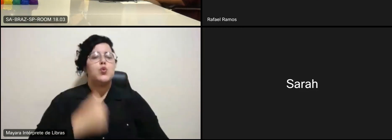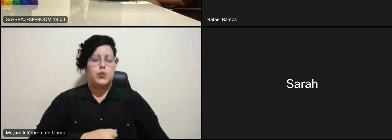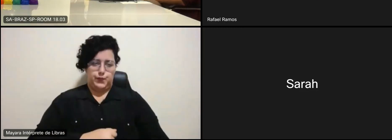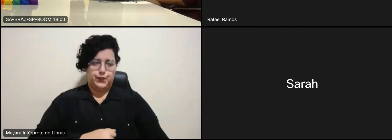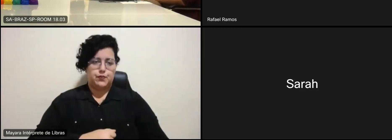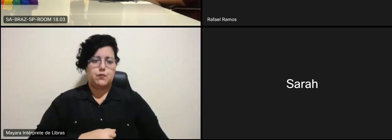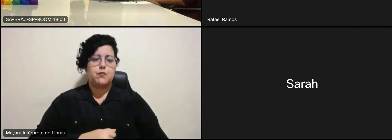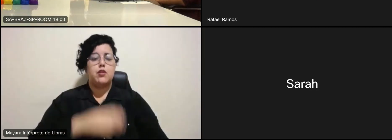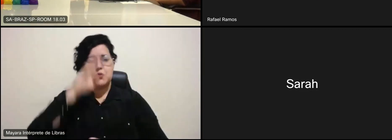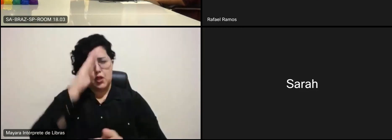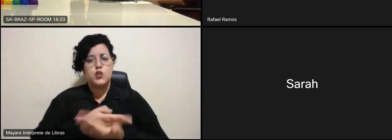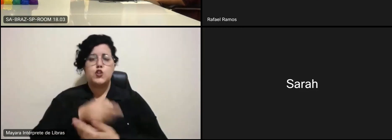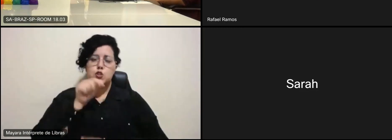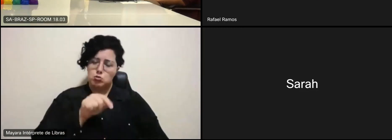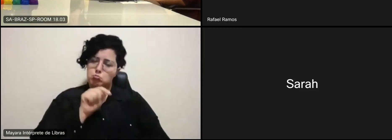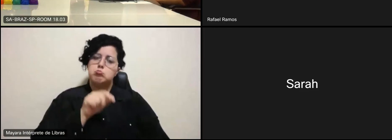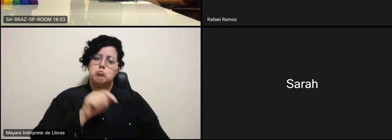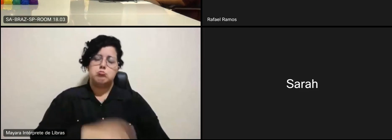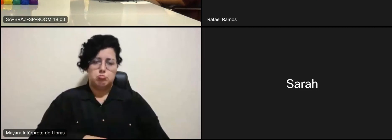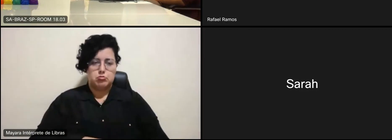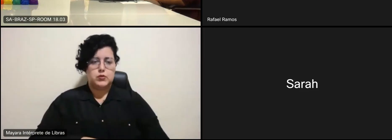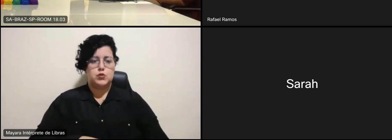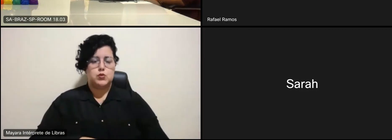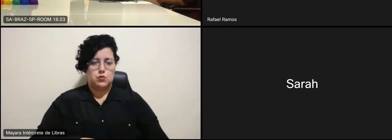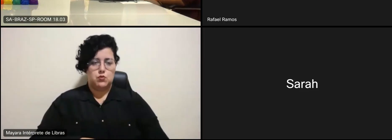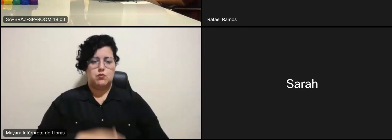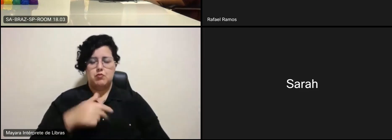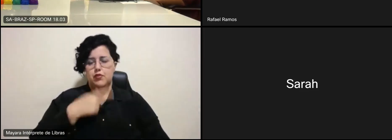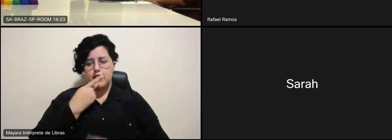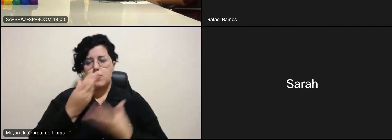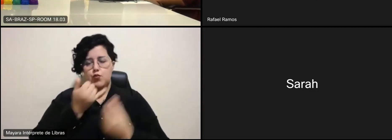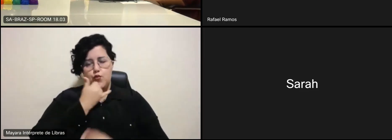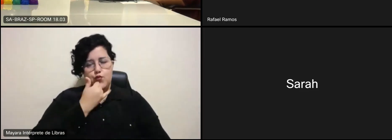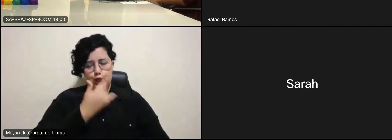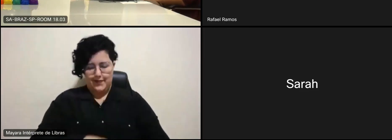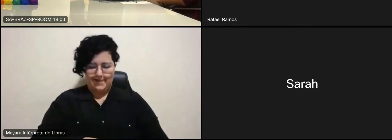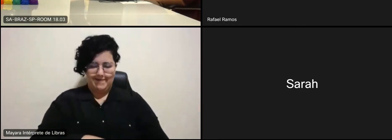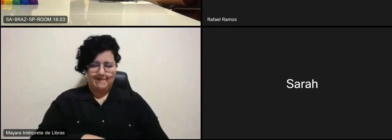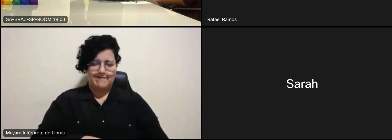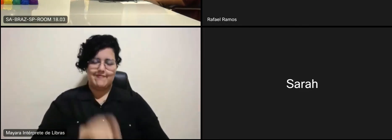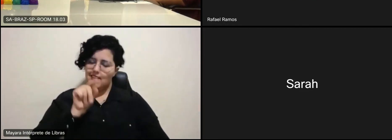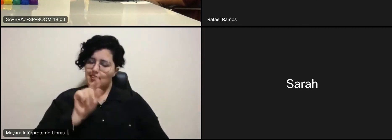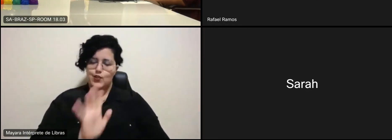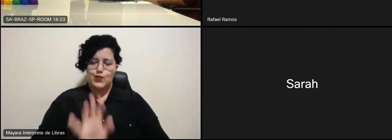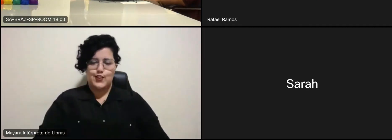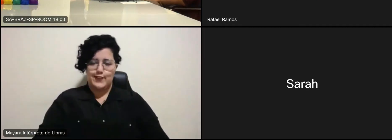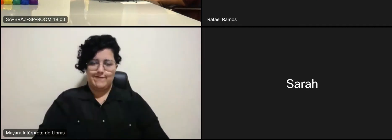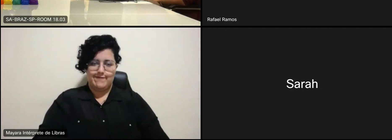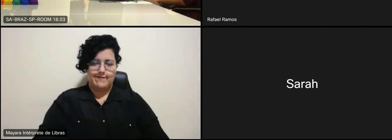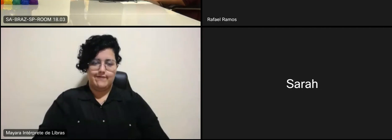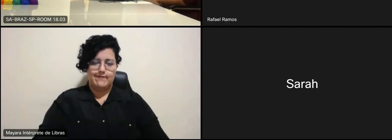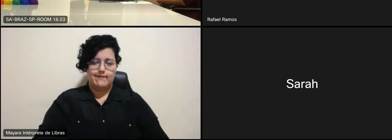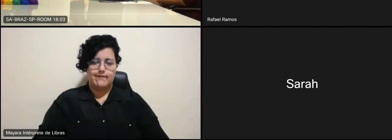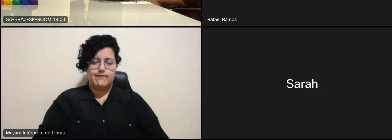pelo que acreditam, né? Enfim, eu falei demais, né, gente? É isso da minha parte.